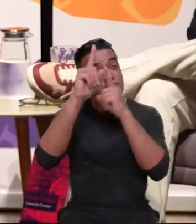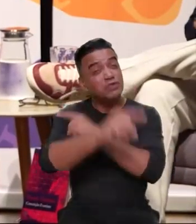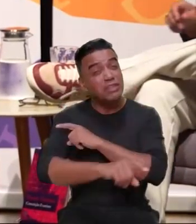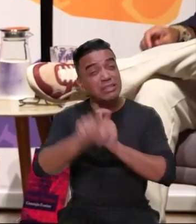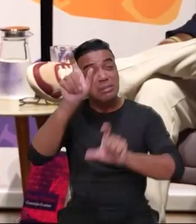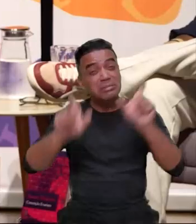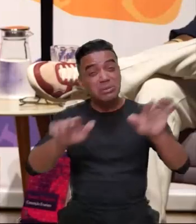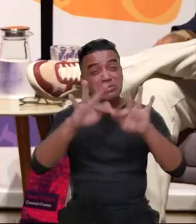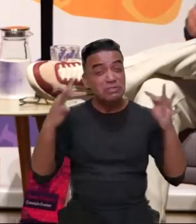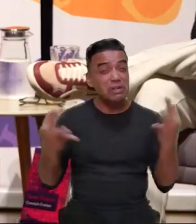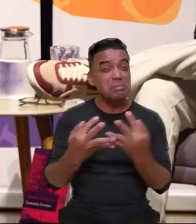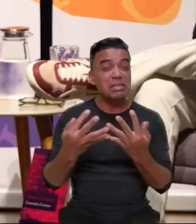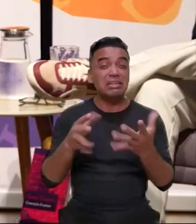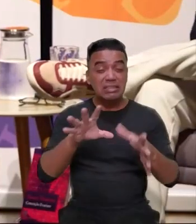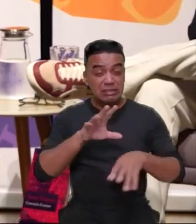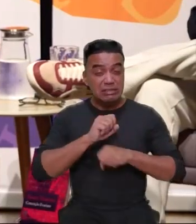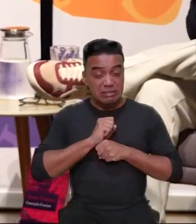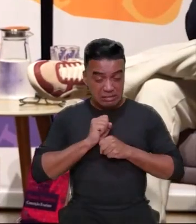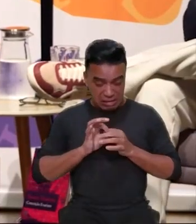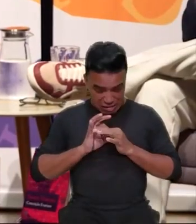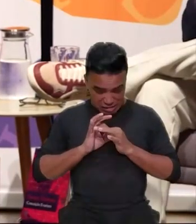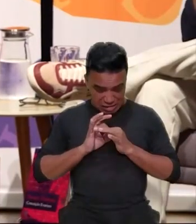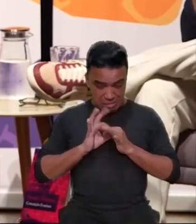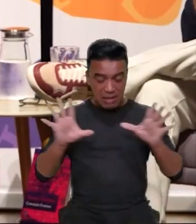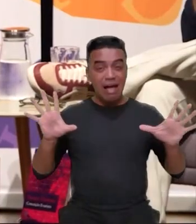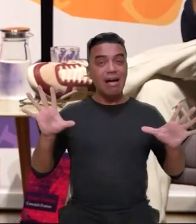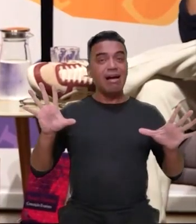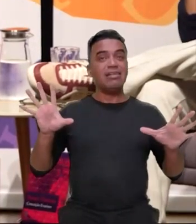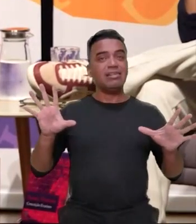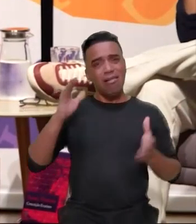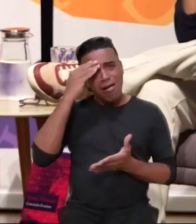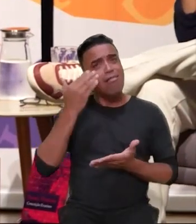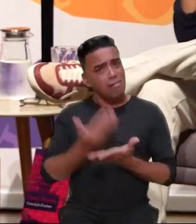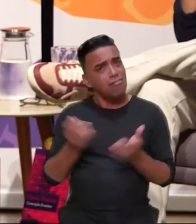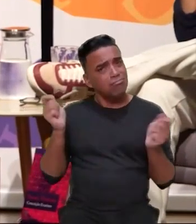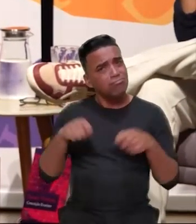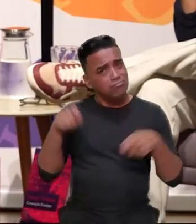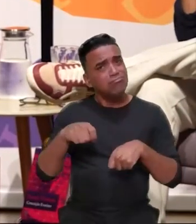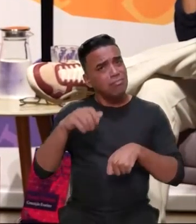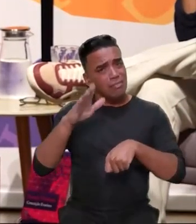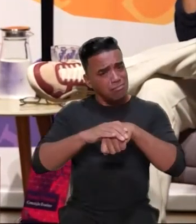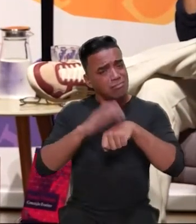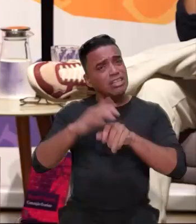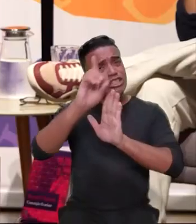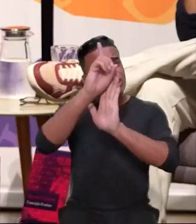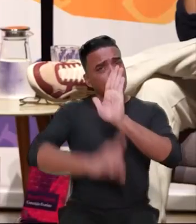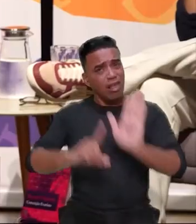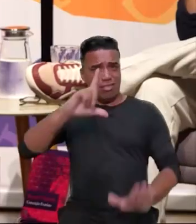pessoas readquirirem a sua liberdade e acreditarem que elas tinham direito.